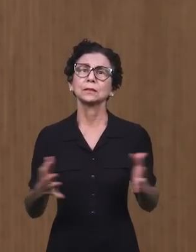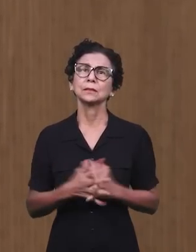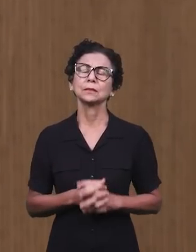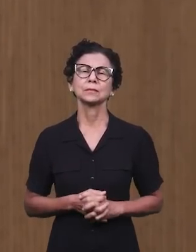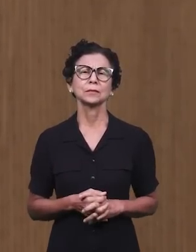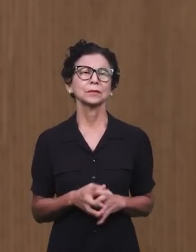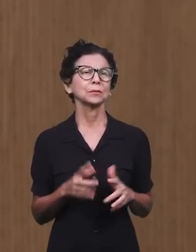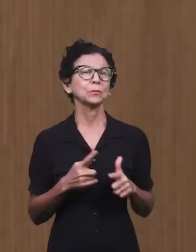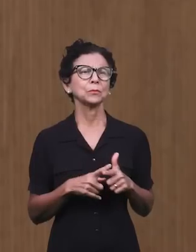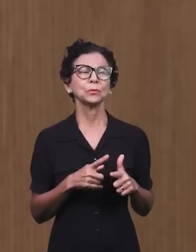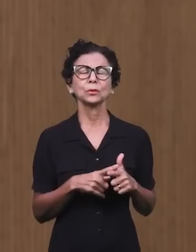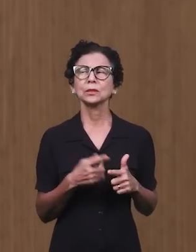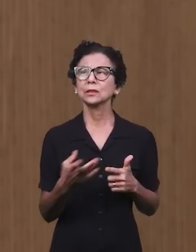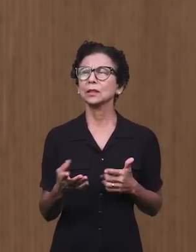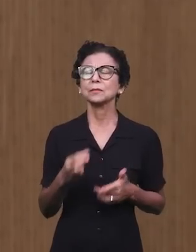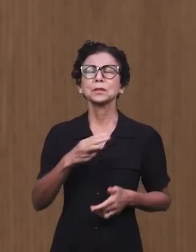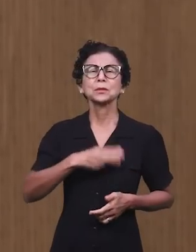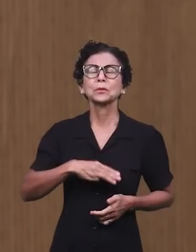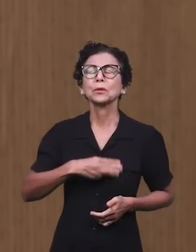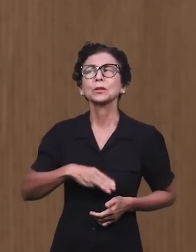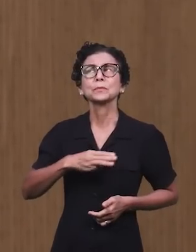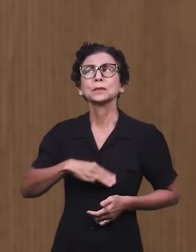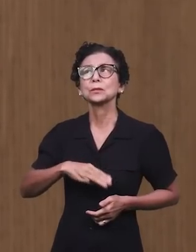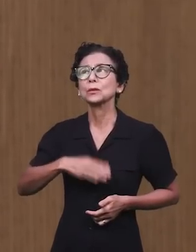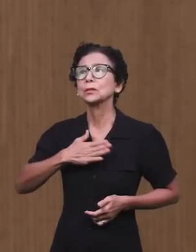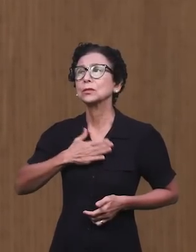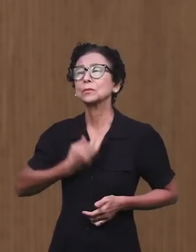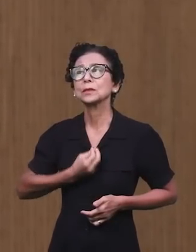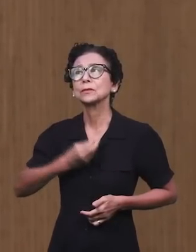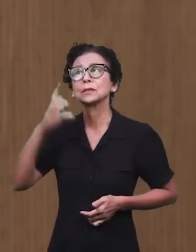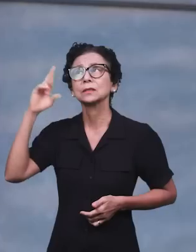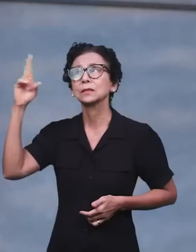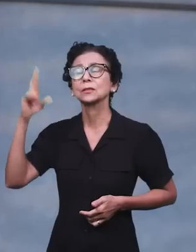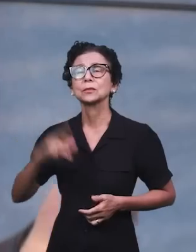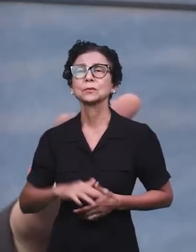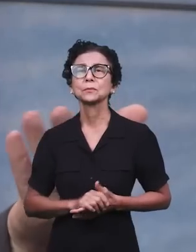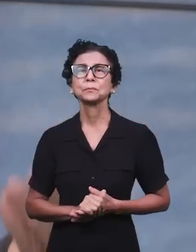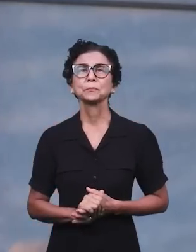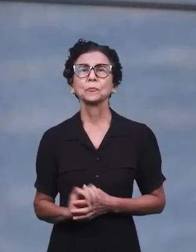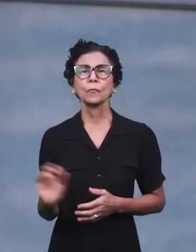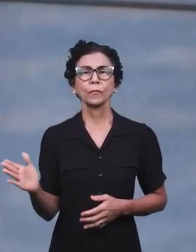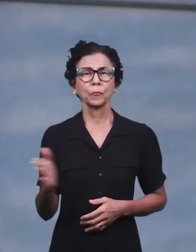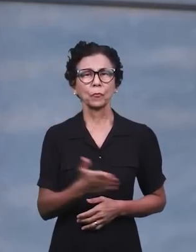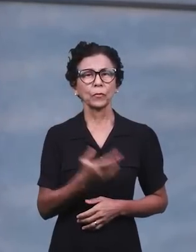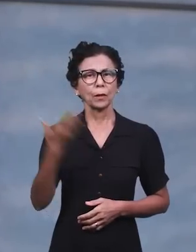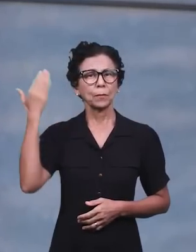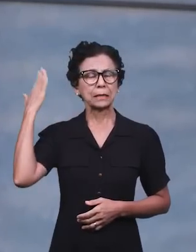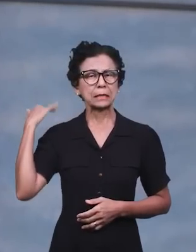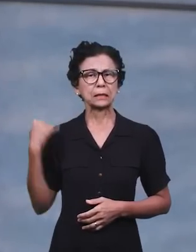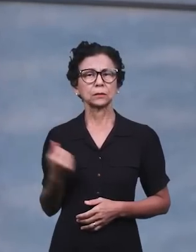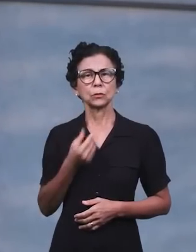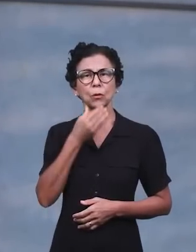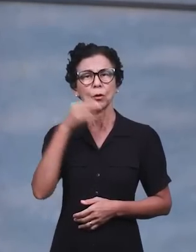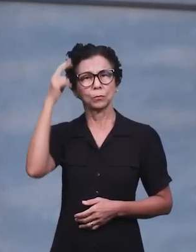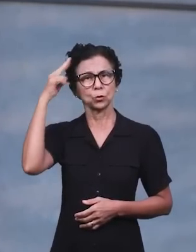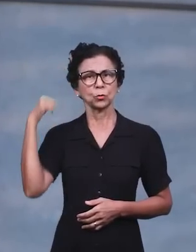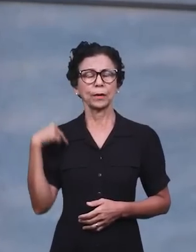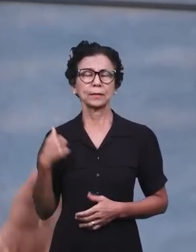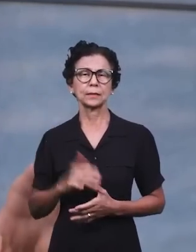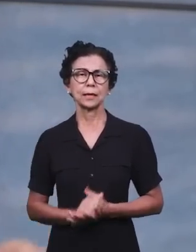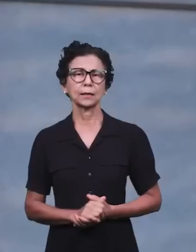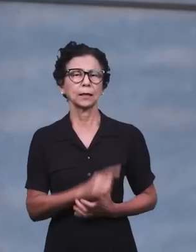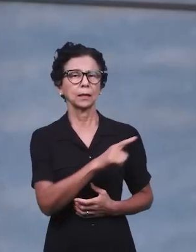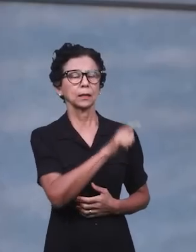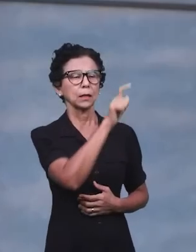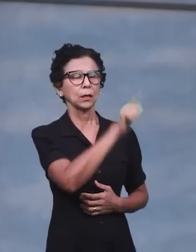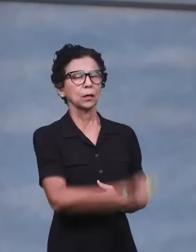mim. Por quê? O senhor pode nos ajudar a compreender isso? Nós vamos reportar na época de José, né? José, quando o faraó teve o sonho, ele